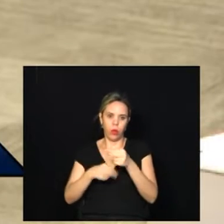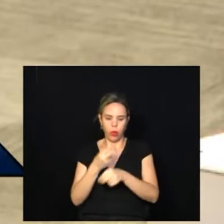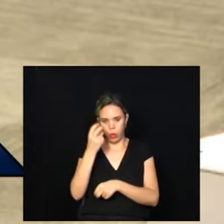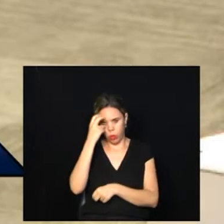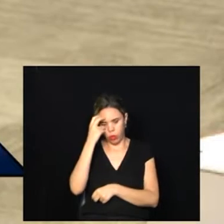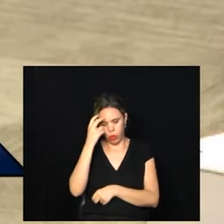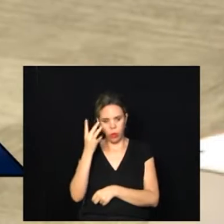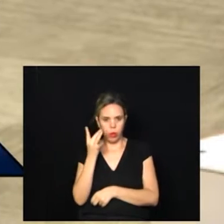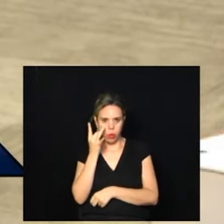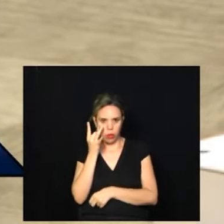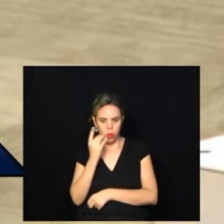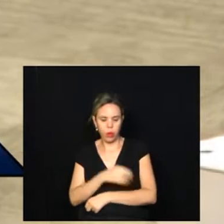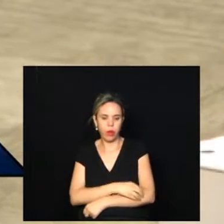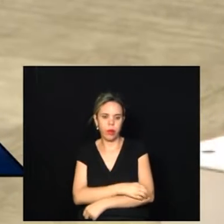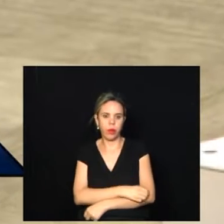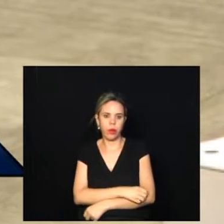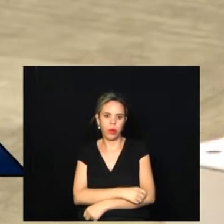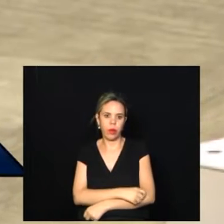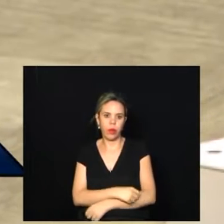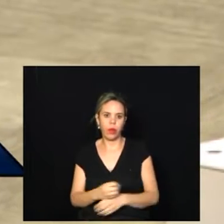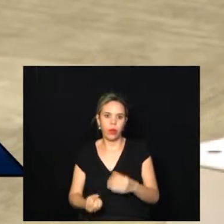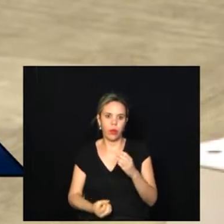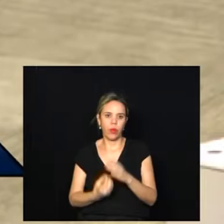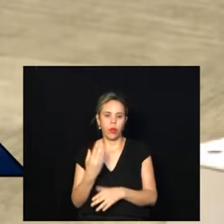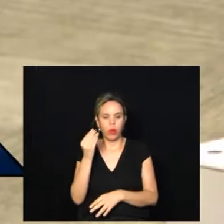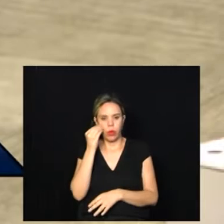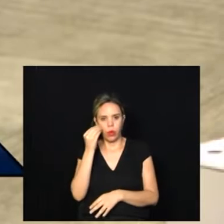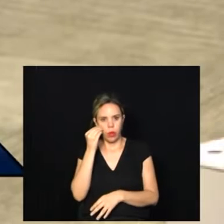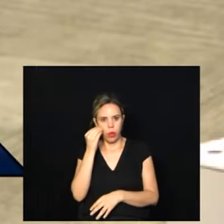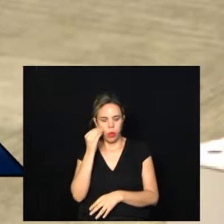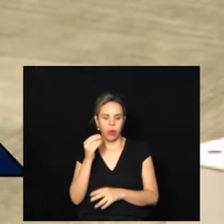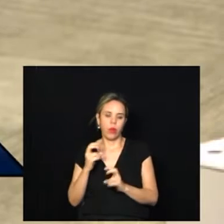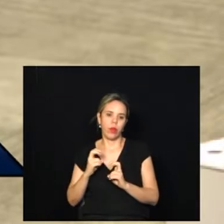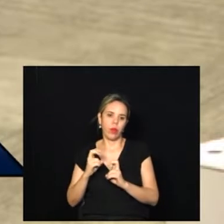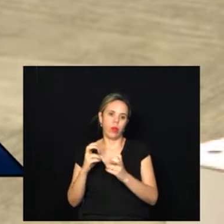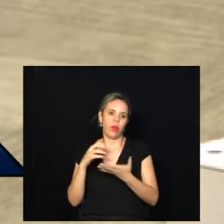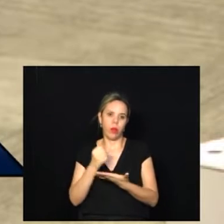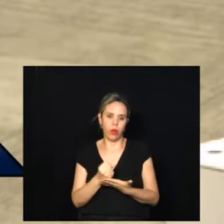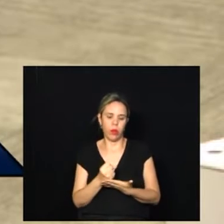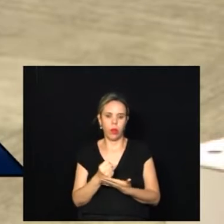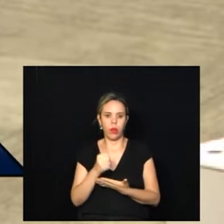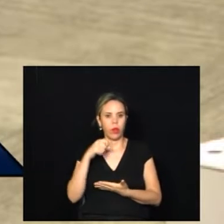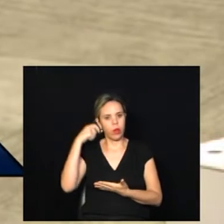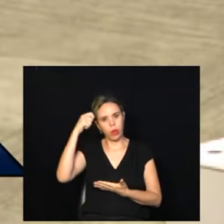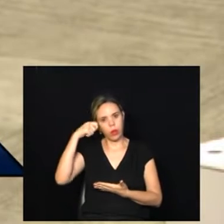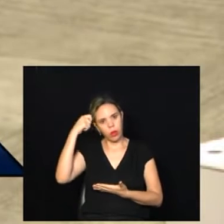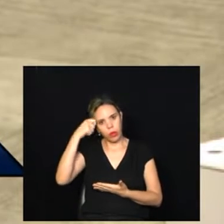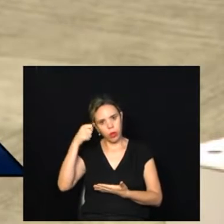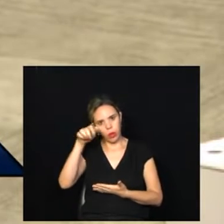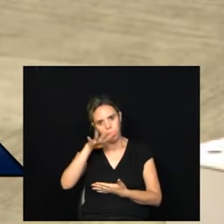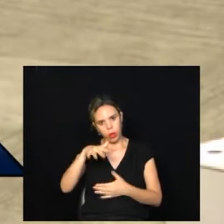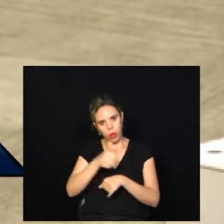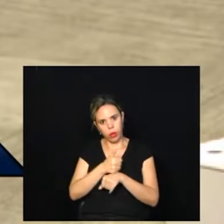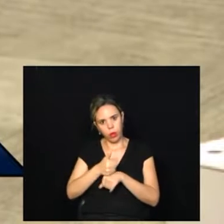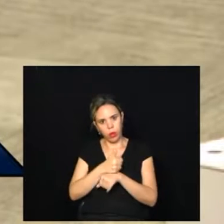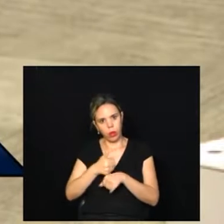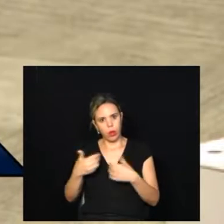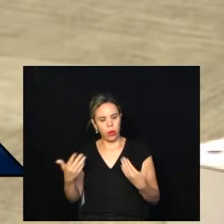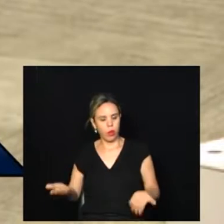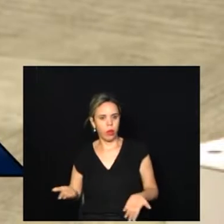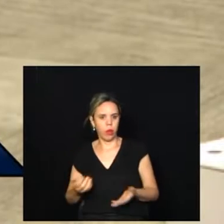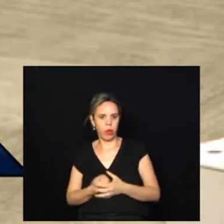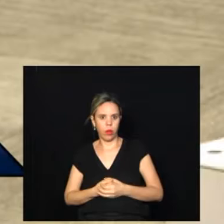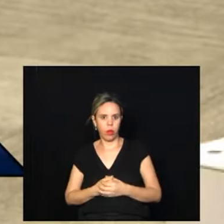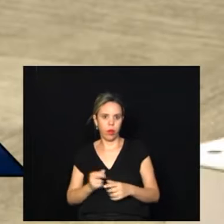Cultura Presente, que foi criado para tentar socorrer artistas de todas as áreas, né,